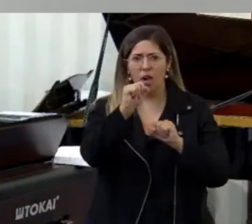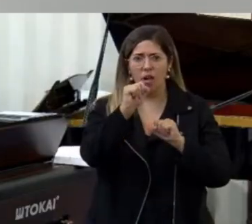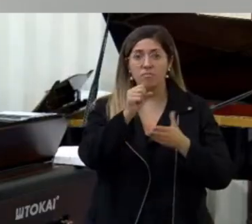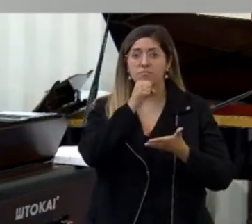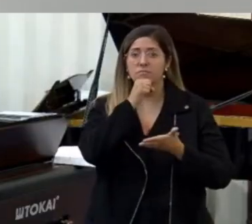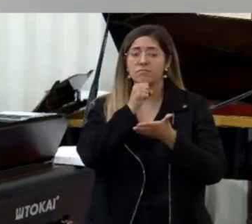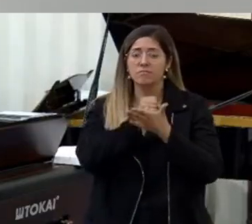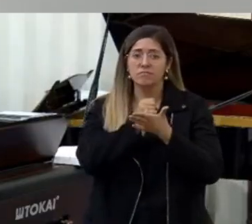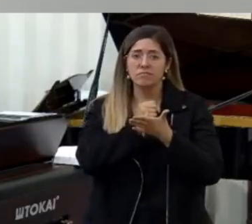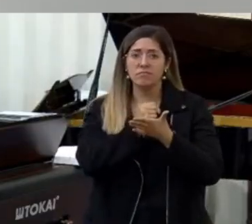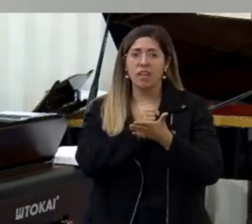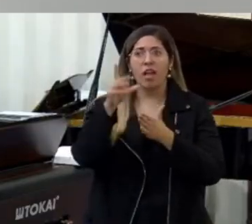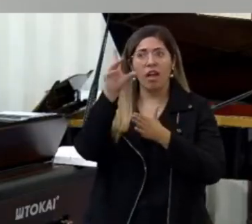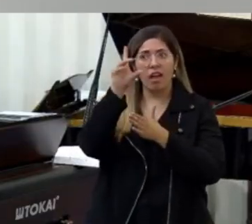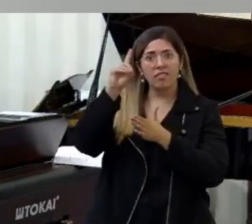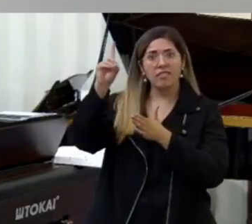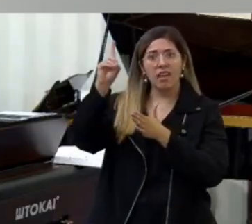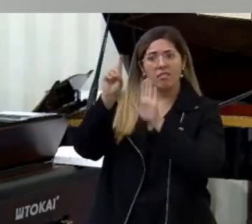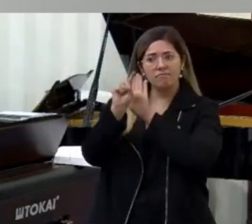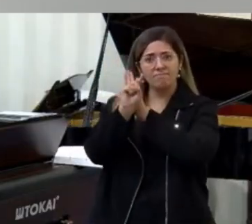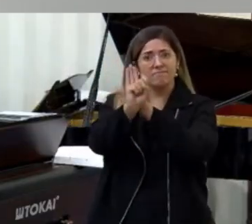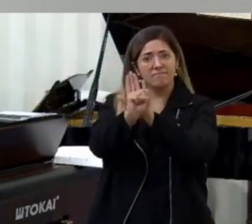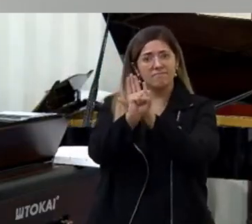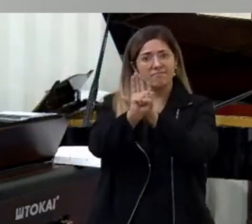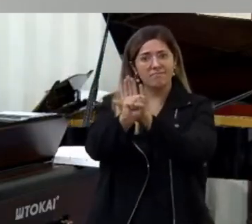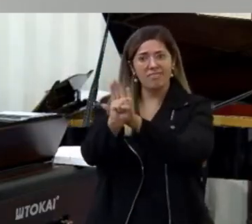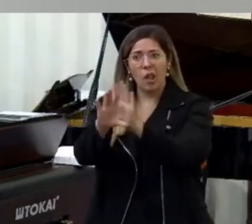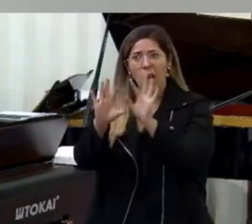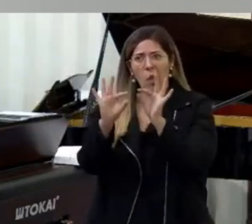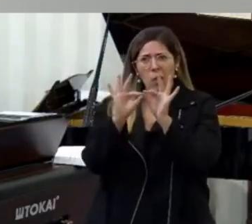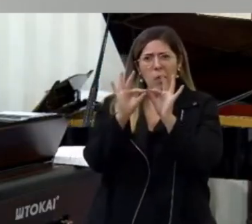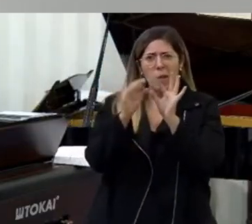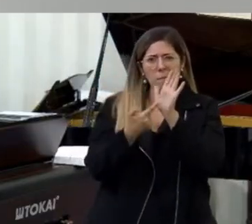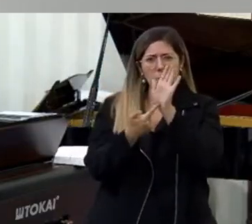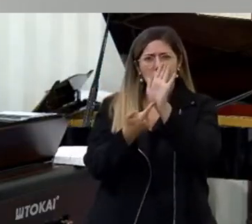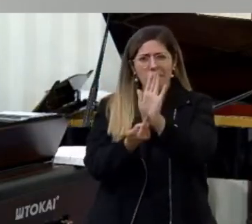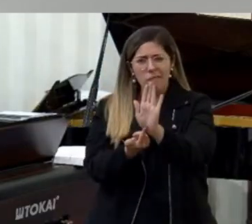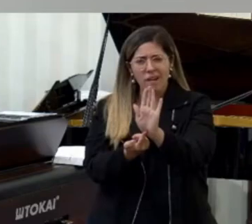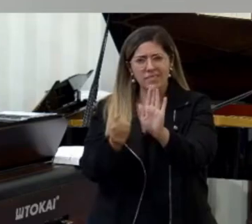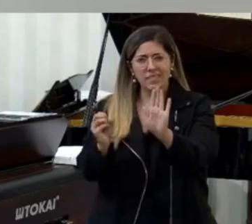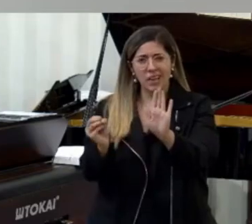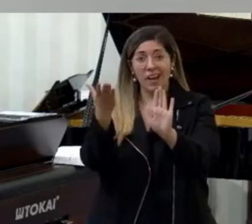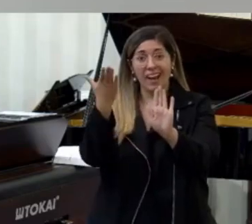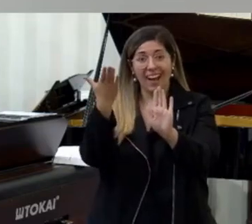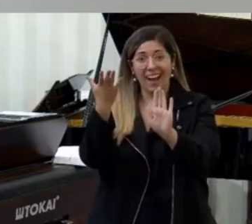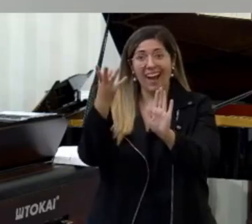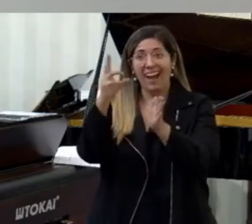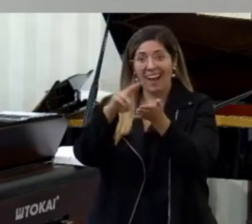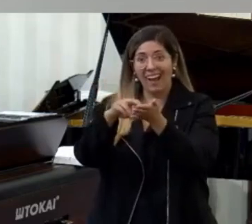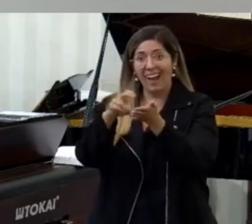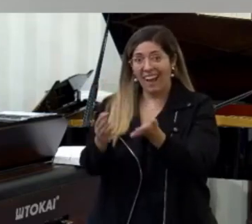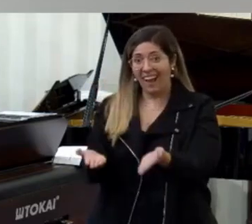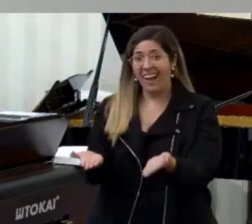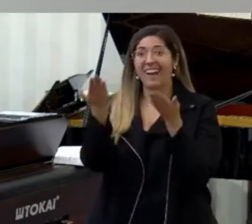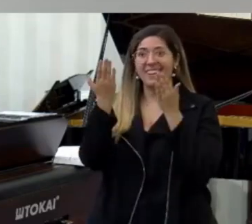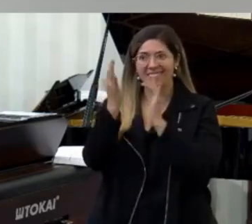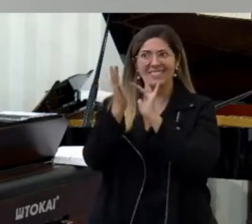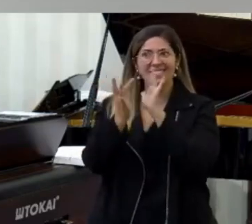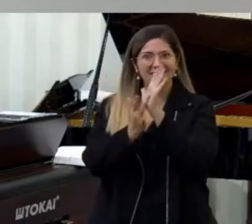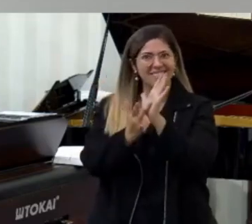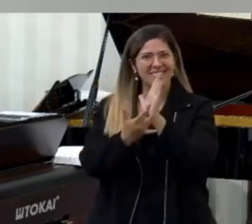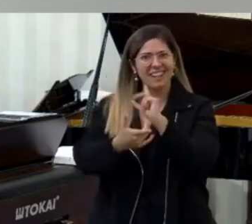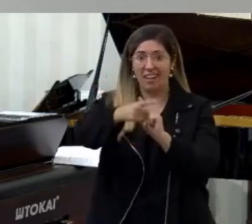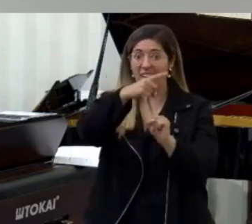Antigo Testamento Deus apontava para este momento, o momento da ressurreição, o momento de